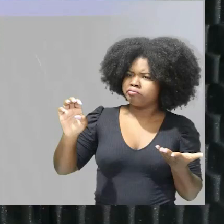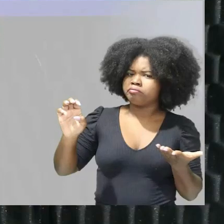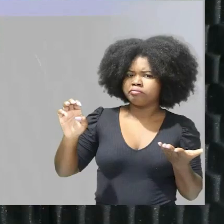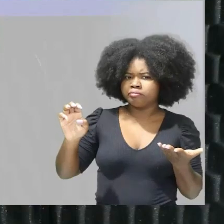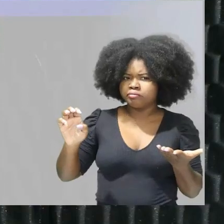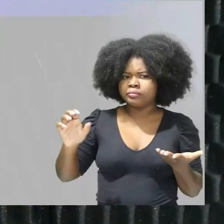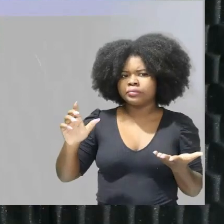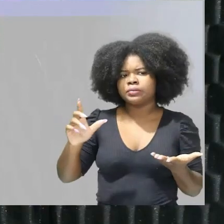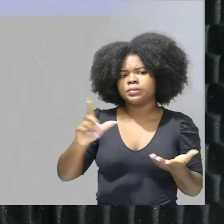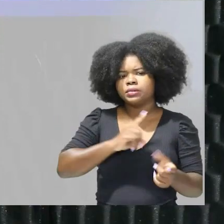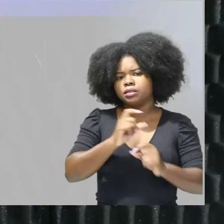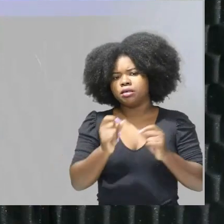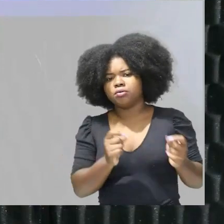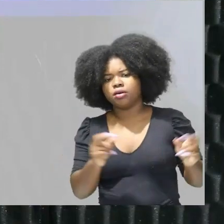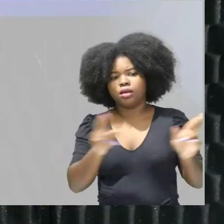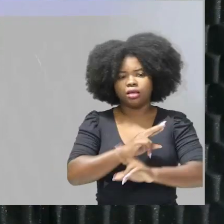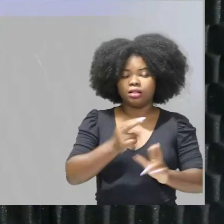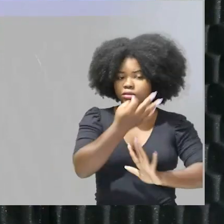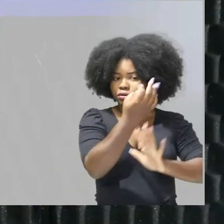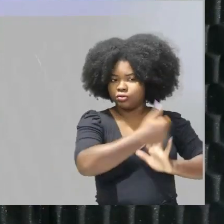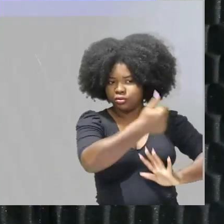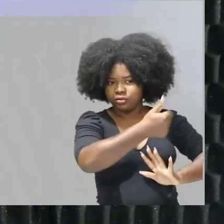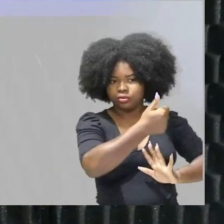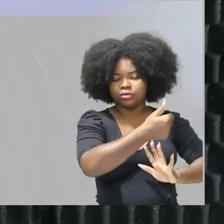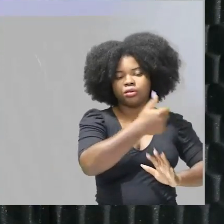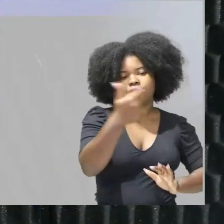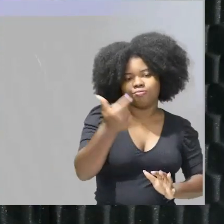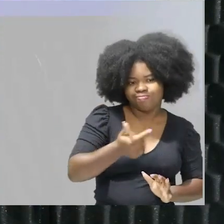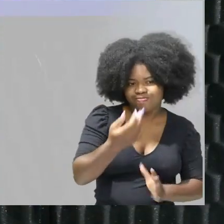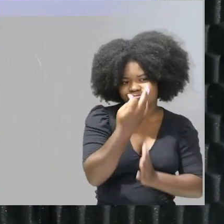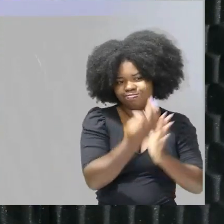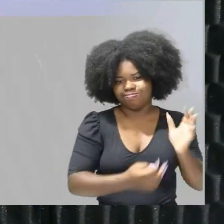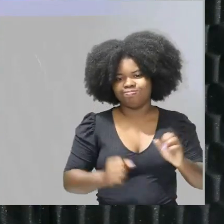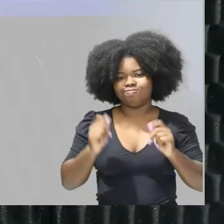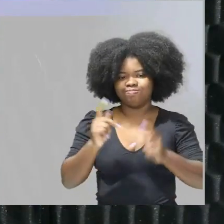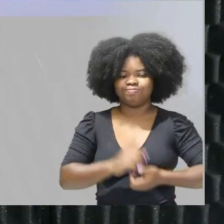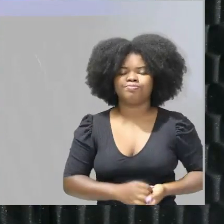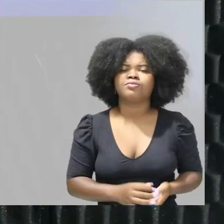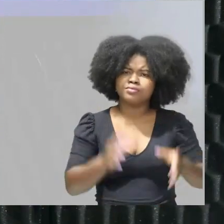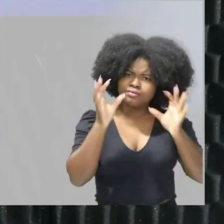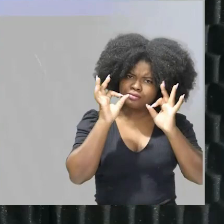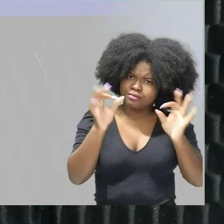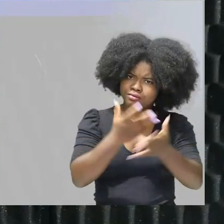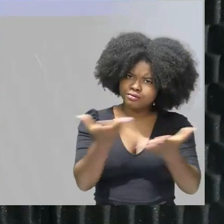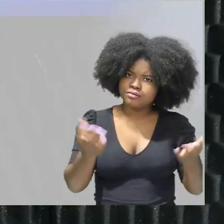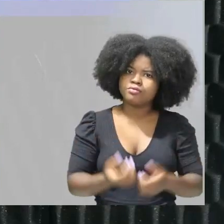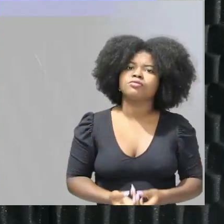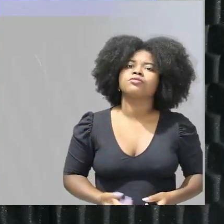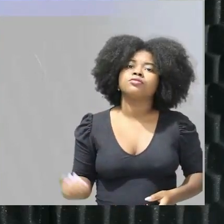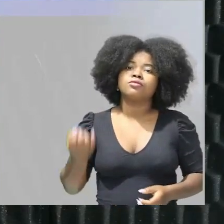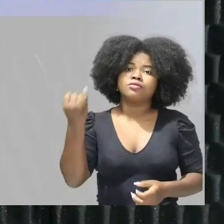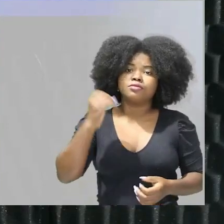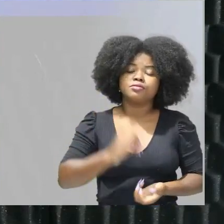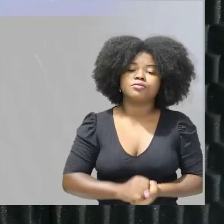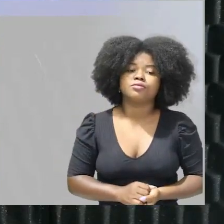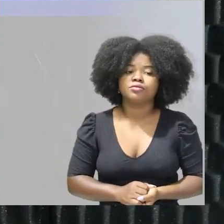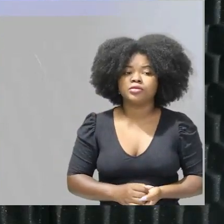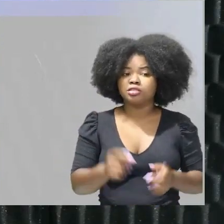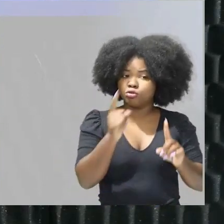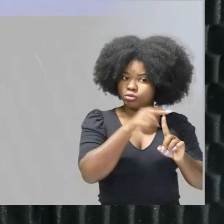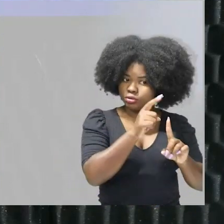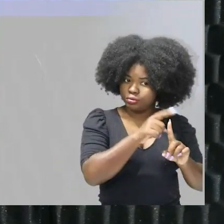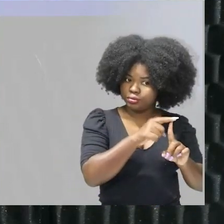com a inversão que este texto faz a partir do texto kantiano chama atenção de vocês uma coisa interessante Este é o modelo de